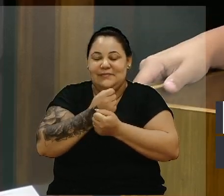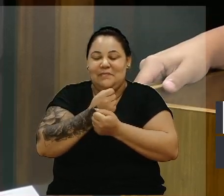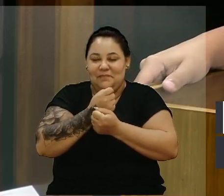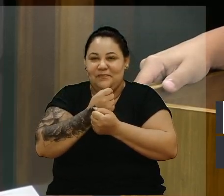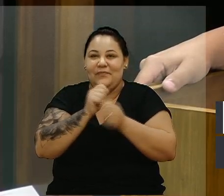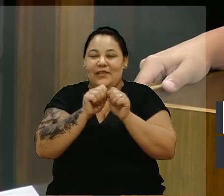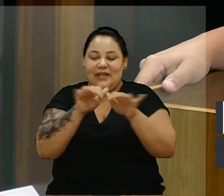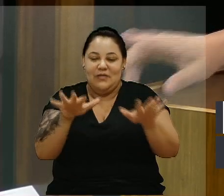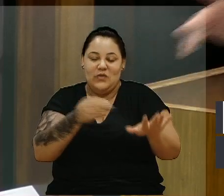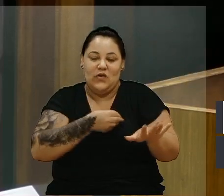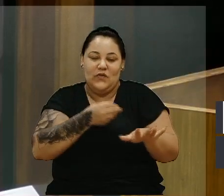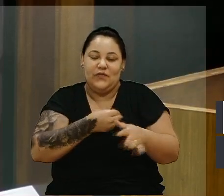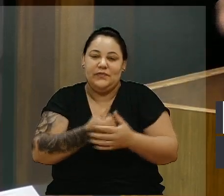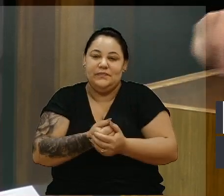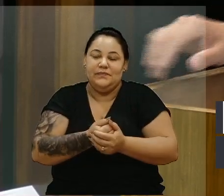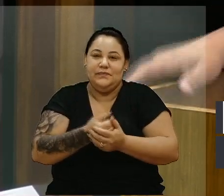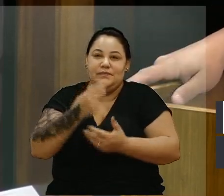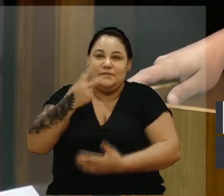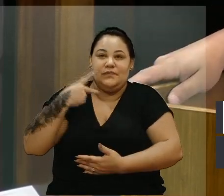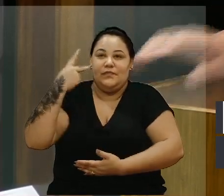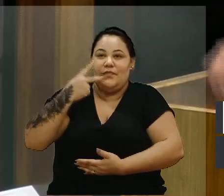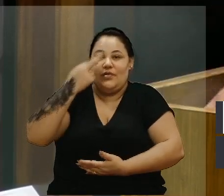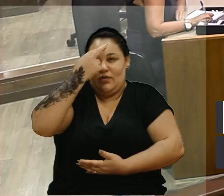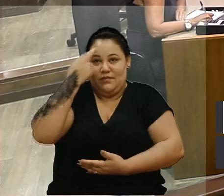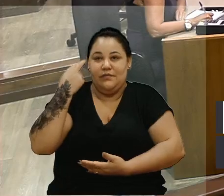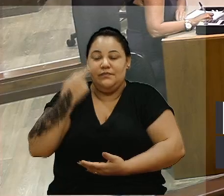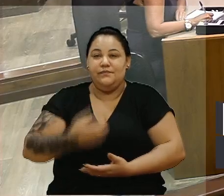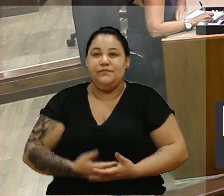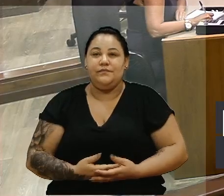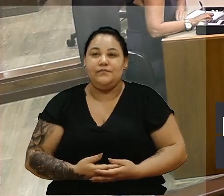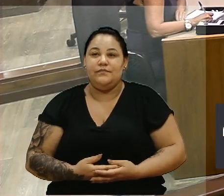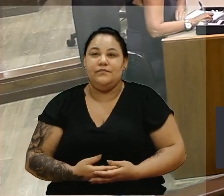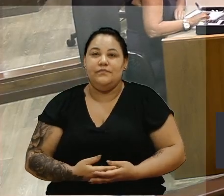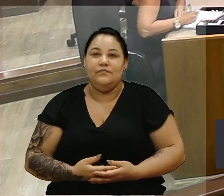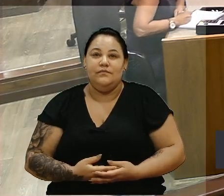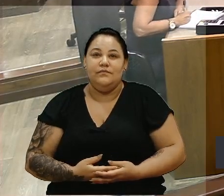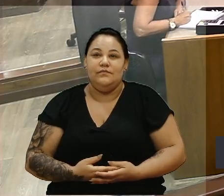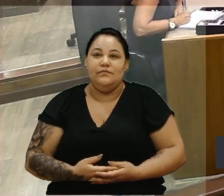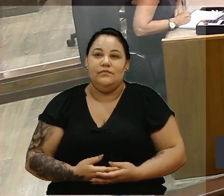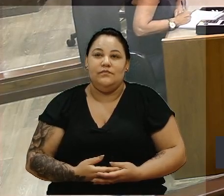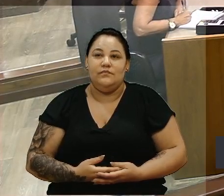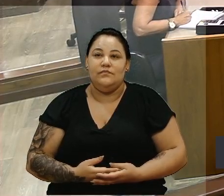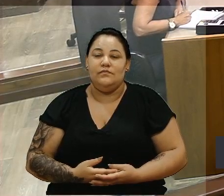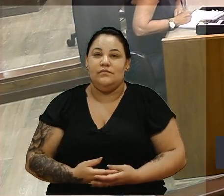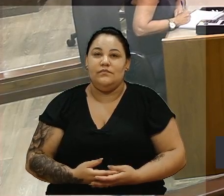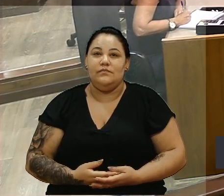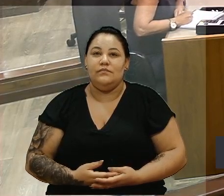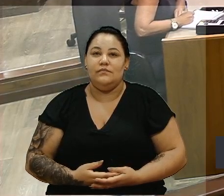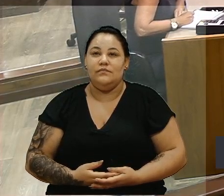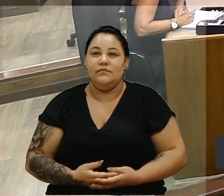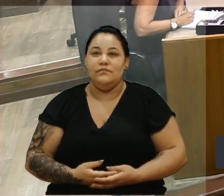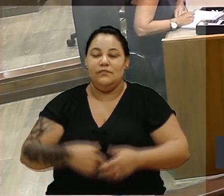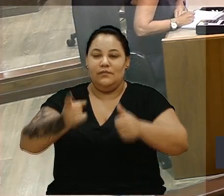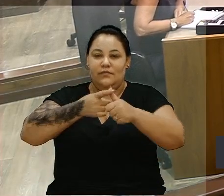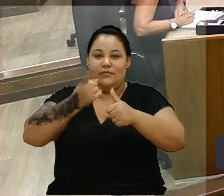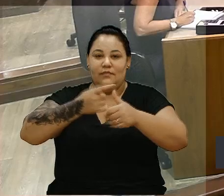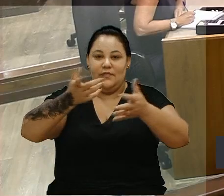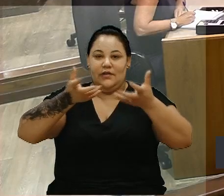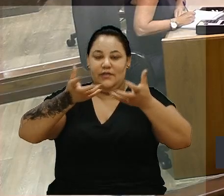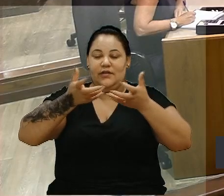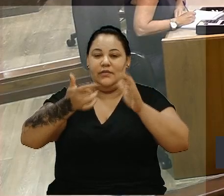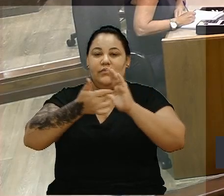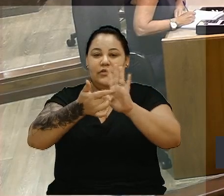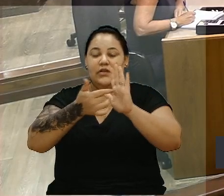ao vereador, ao vereador Rafael Bueno. Vereador Lucas, primeiro saudar todos os blocos de Caxias do